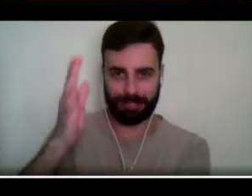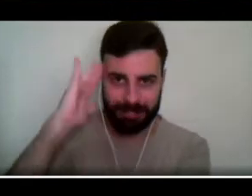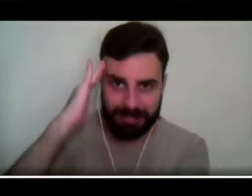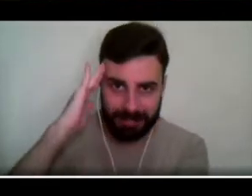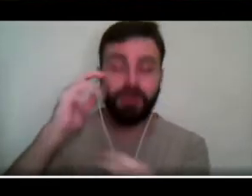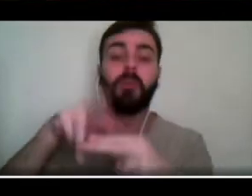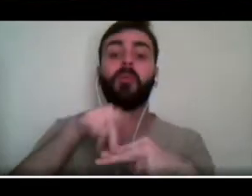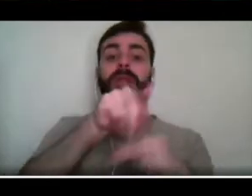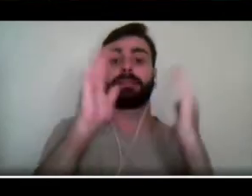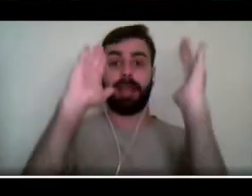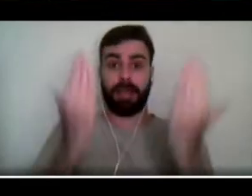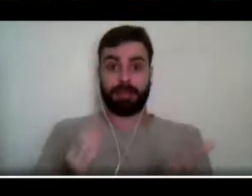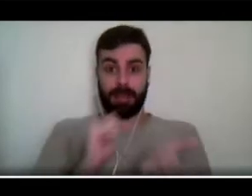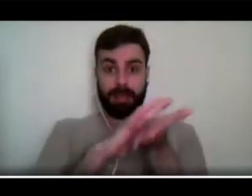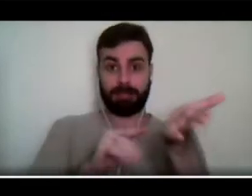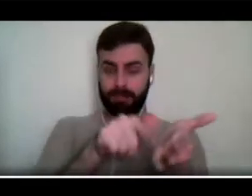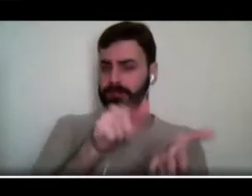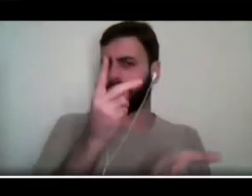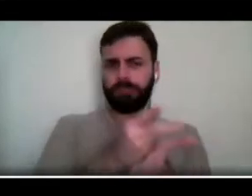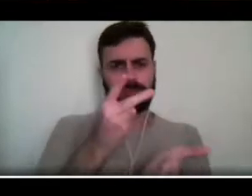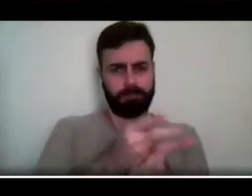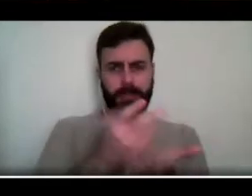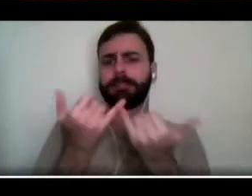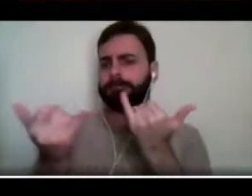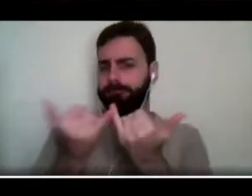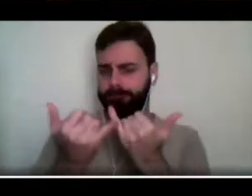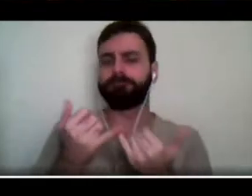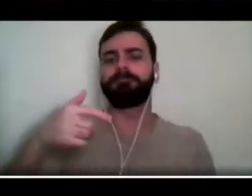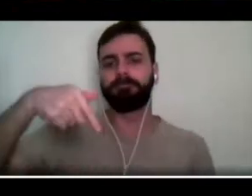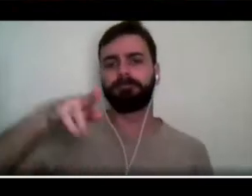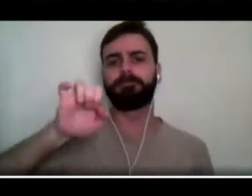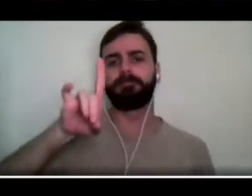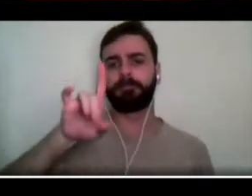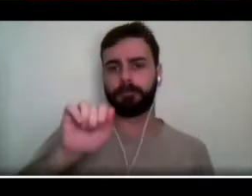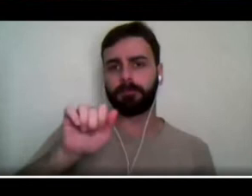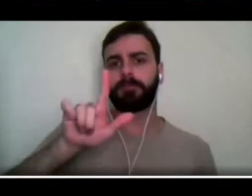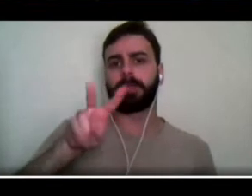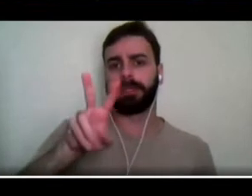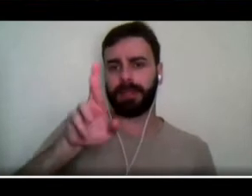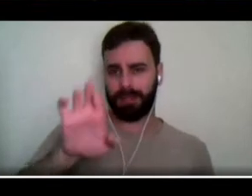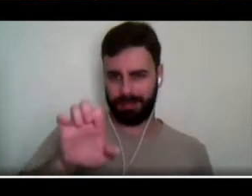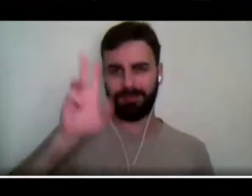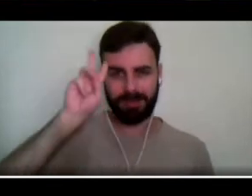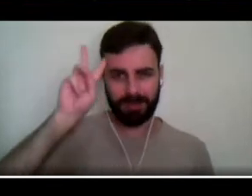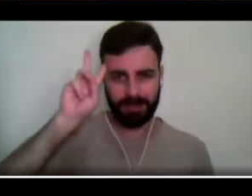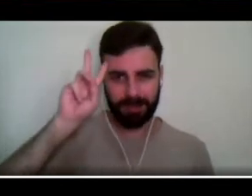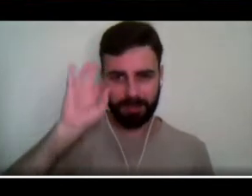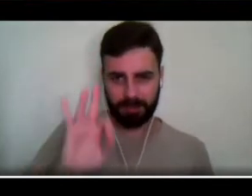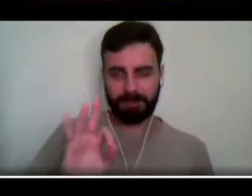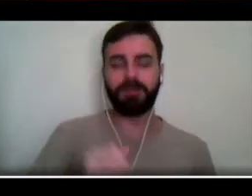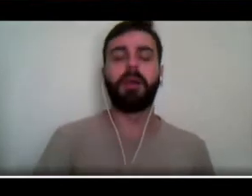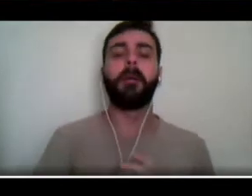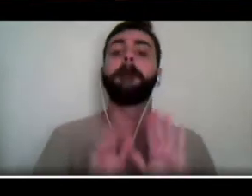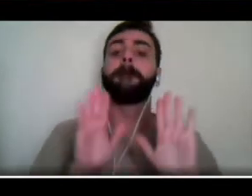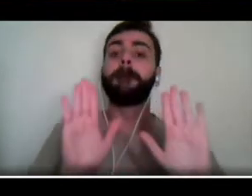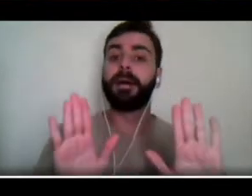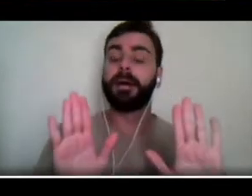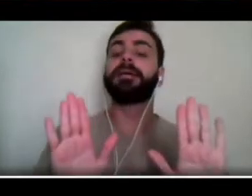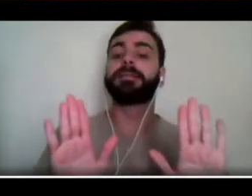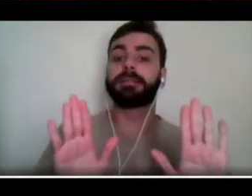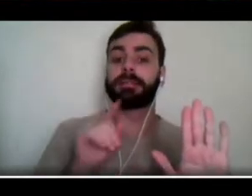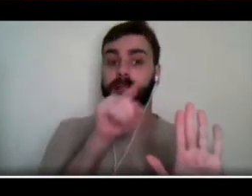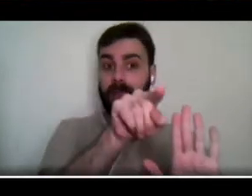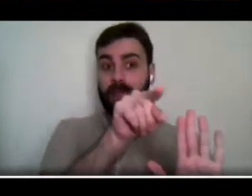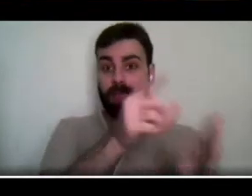de queda livre. Uhum. Entendeu? Só que, nessa queda livre, né, você pode ter